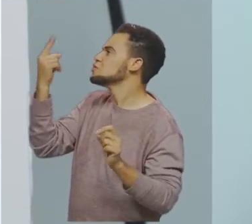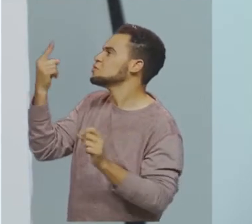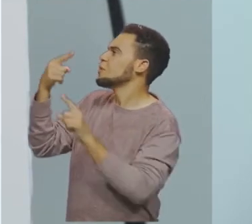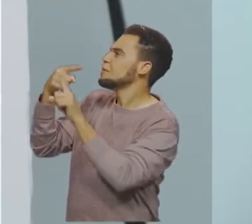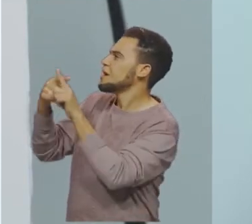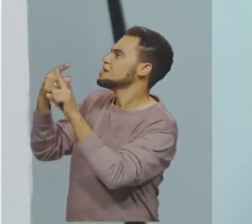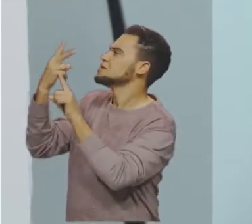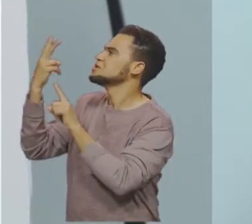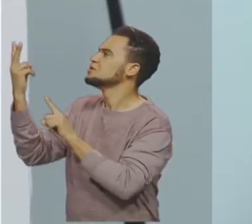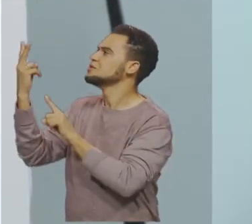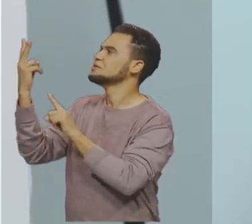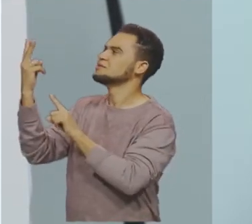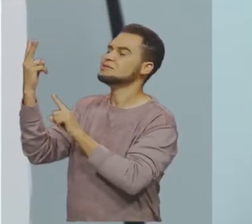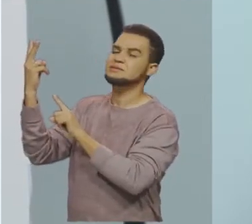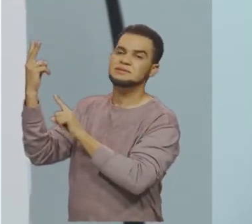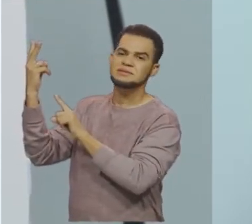2.